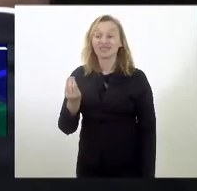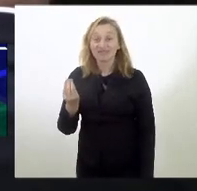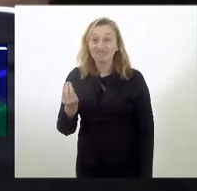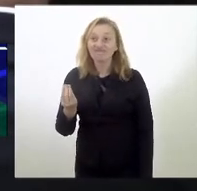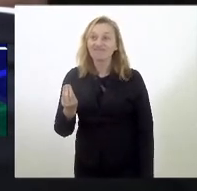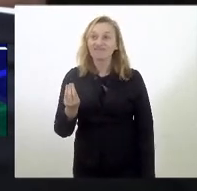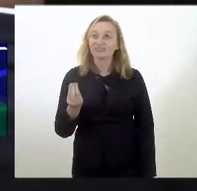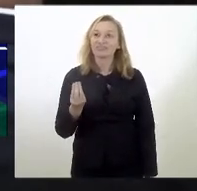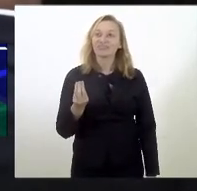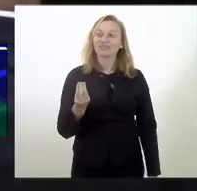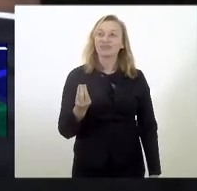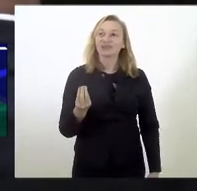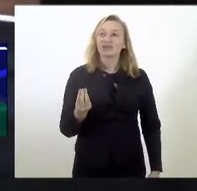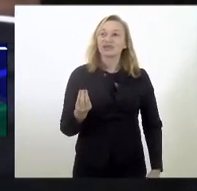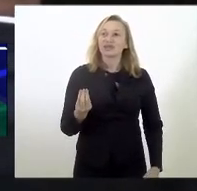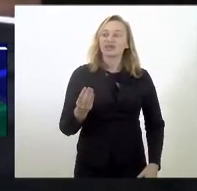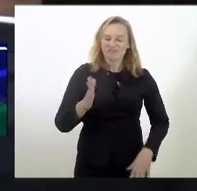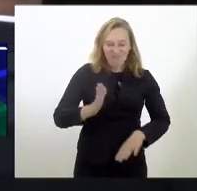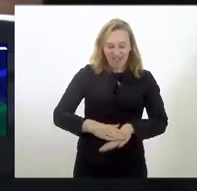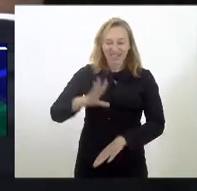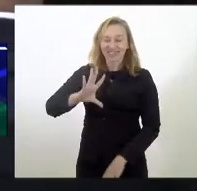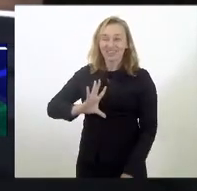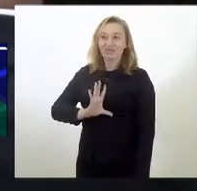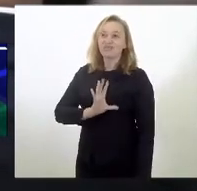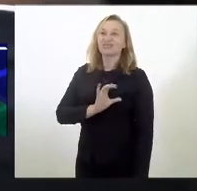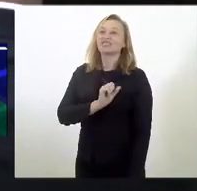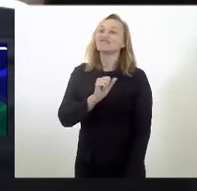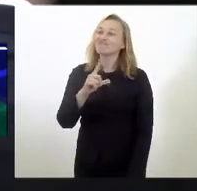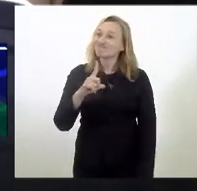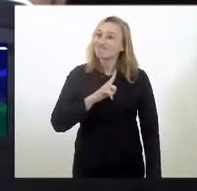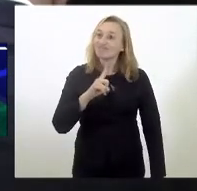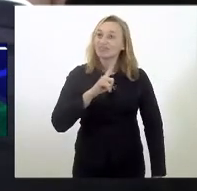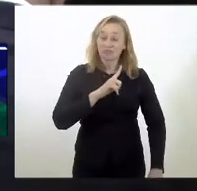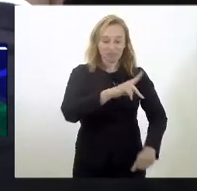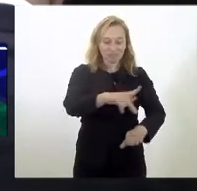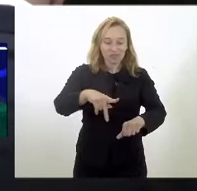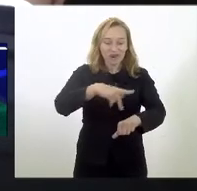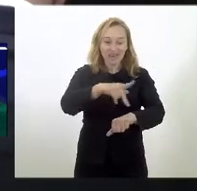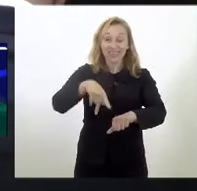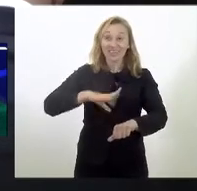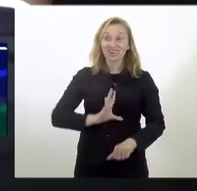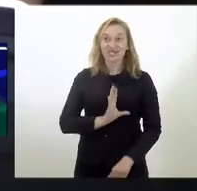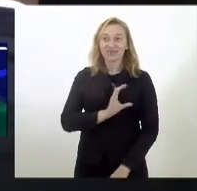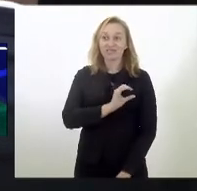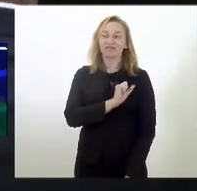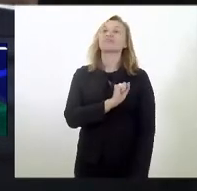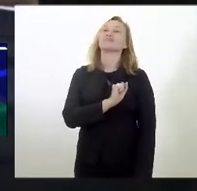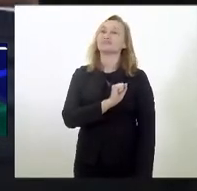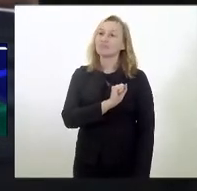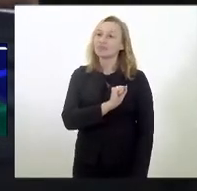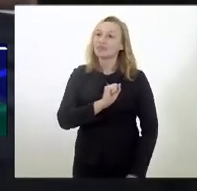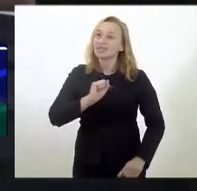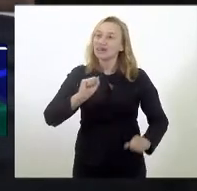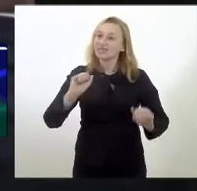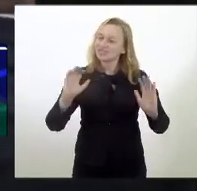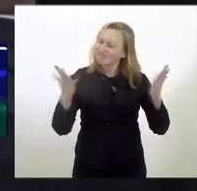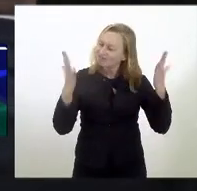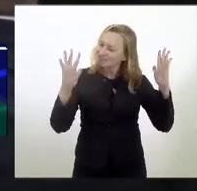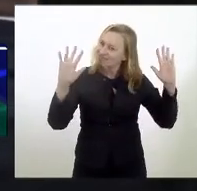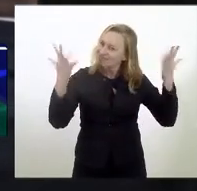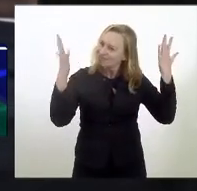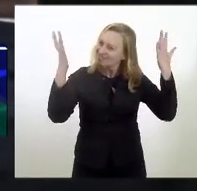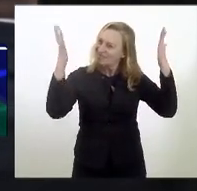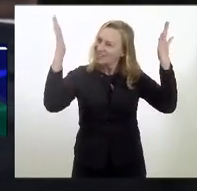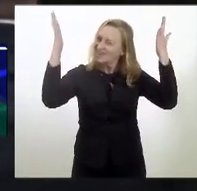vida no teu seio mais amores. Ó pátria amada, idolatrada,